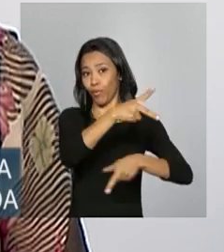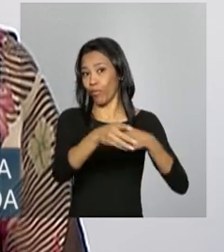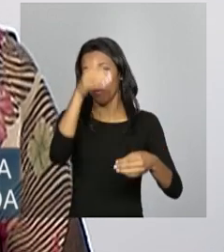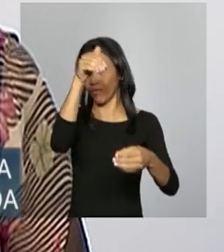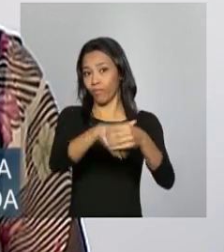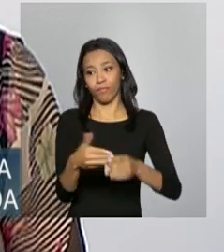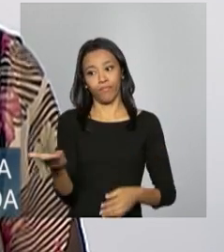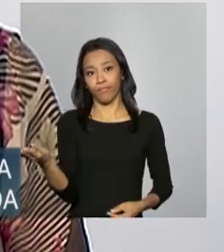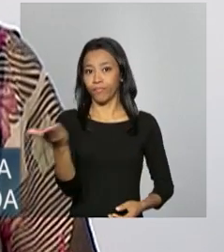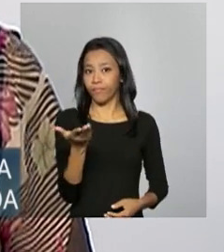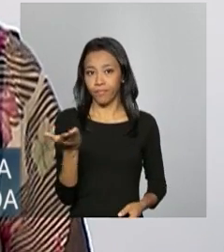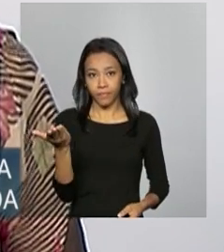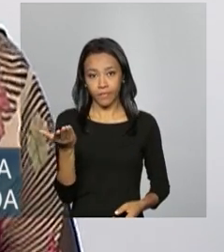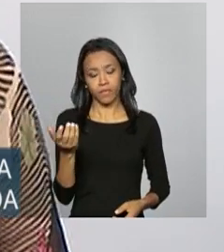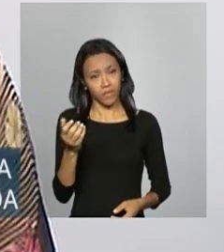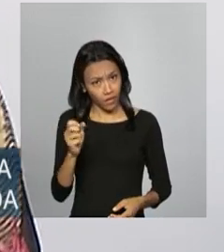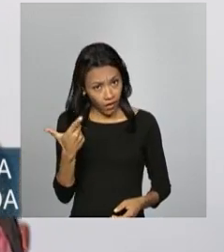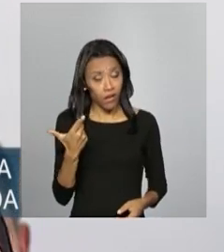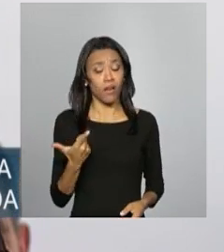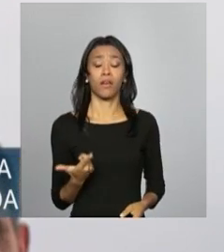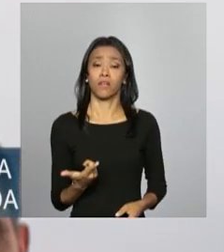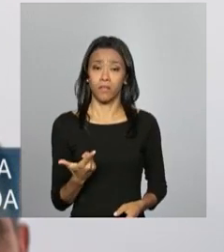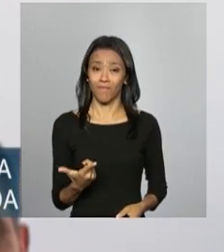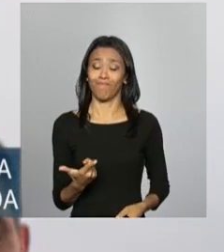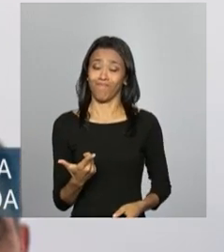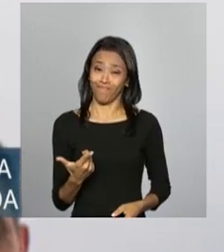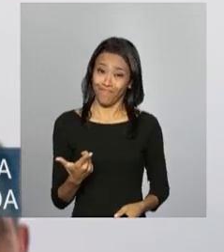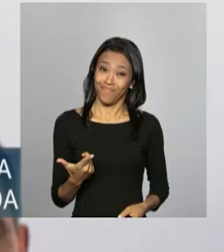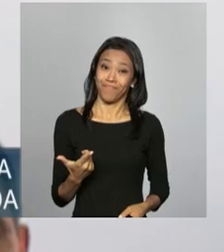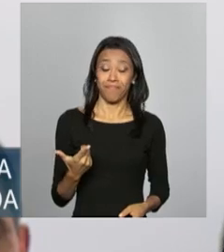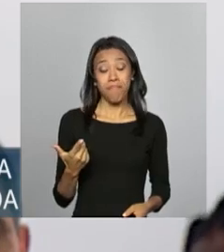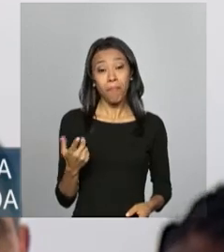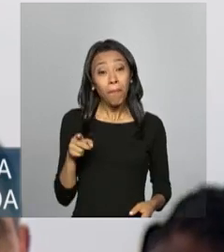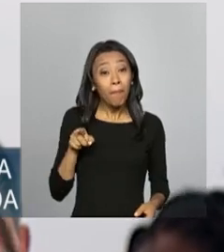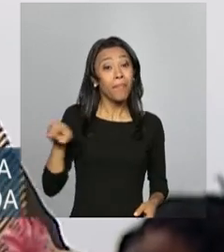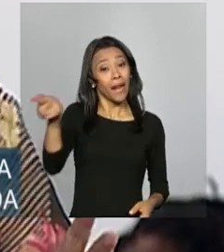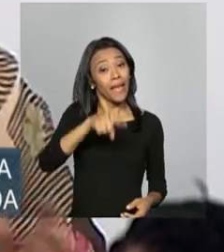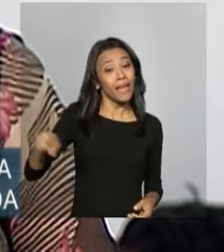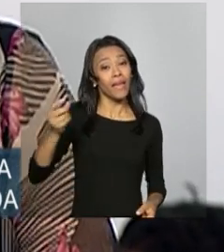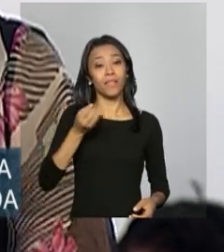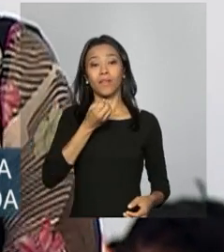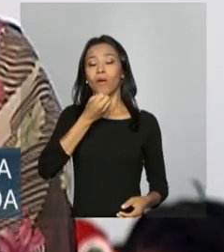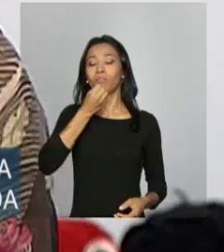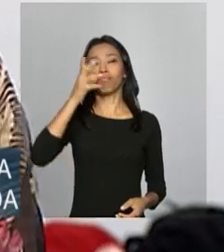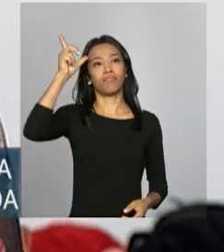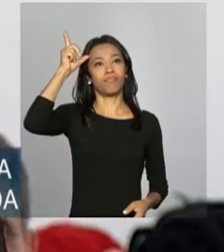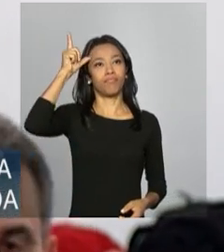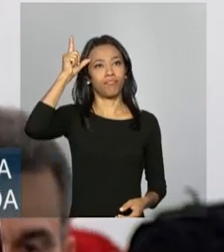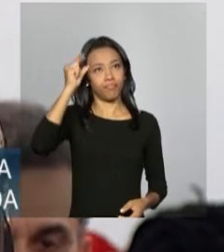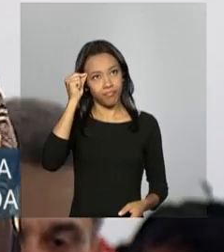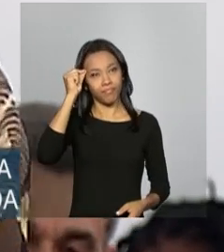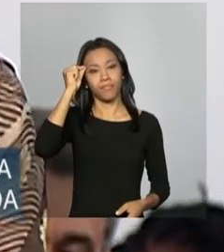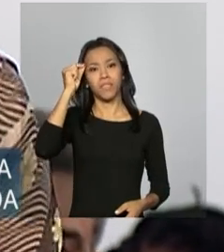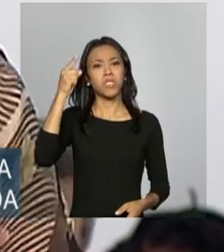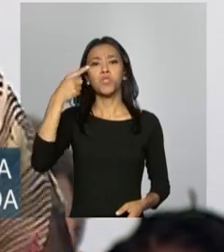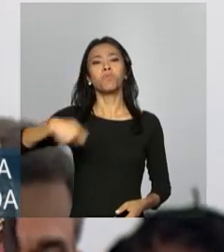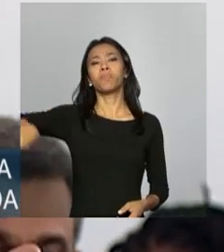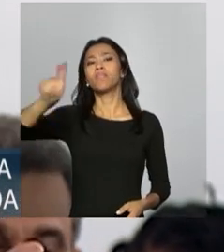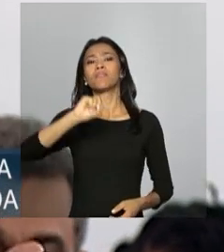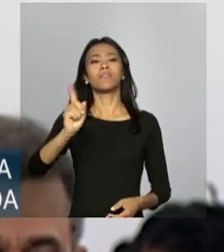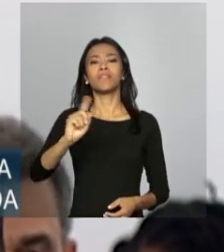É claro que isso é muito confortável. Você não tem de prestar conta para o